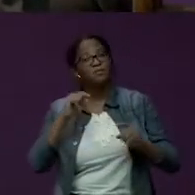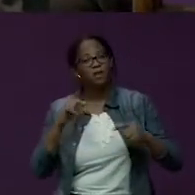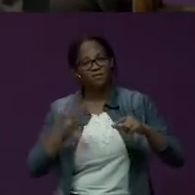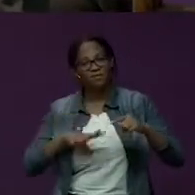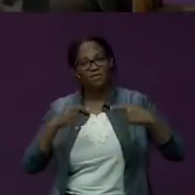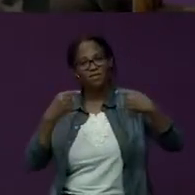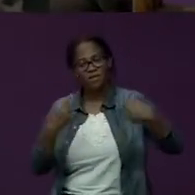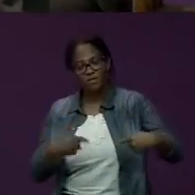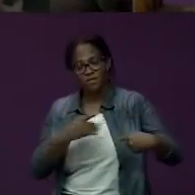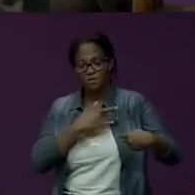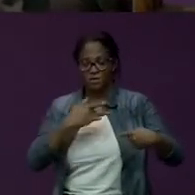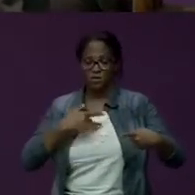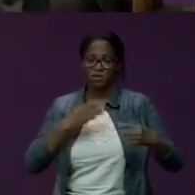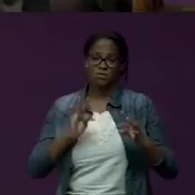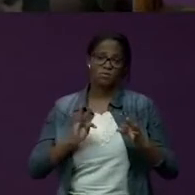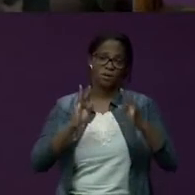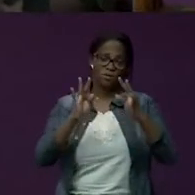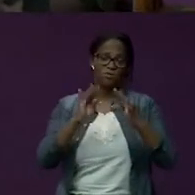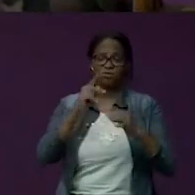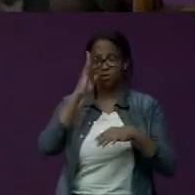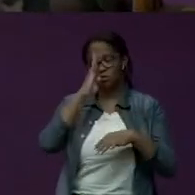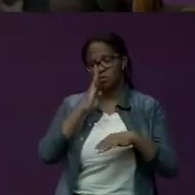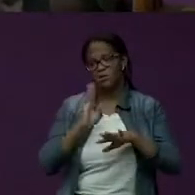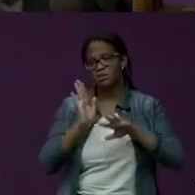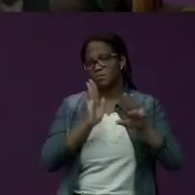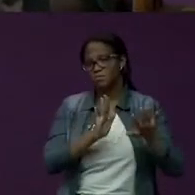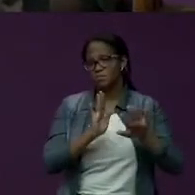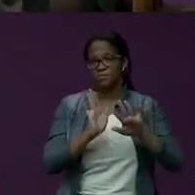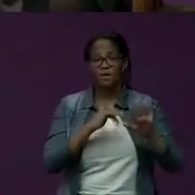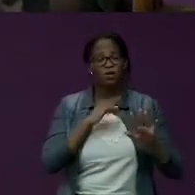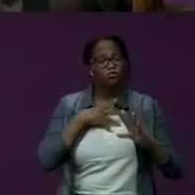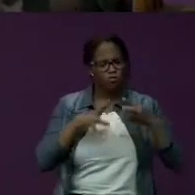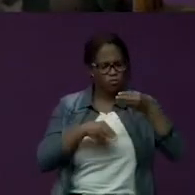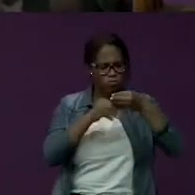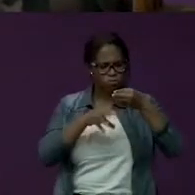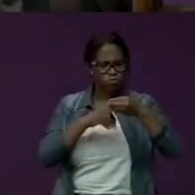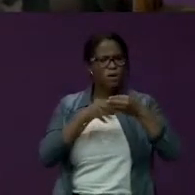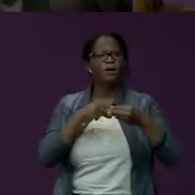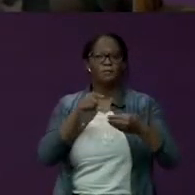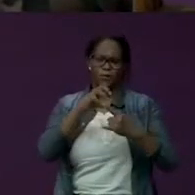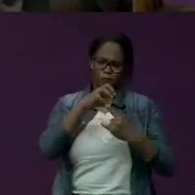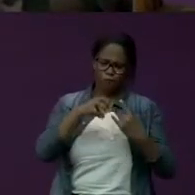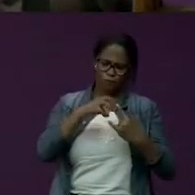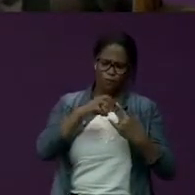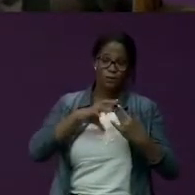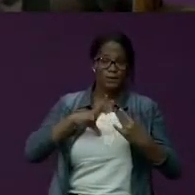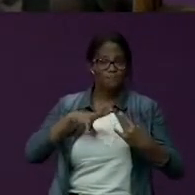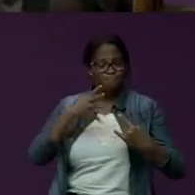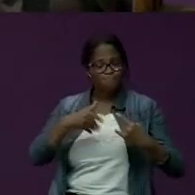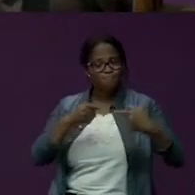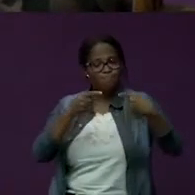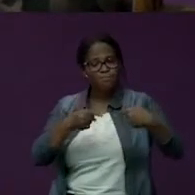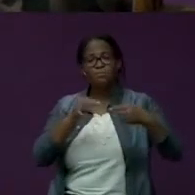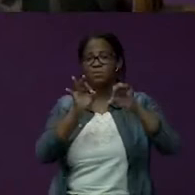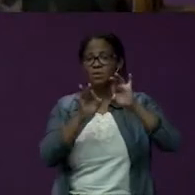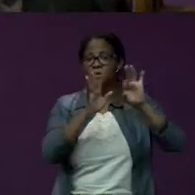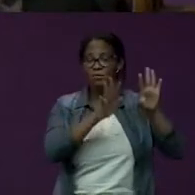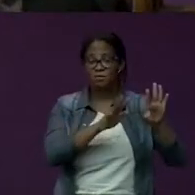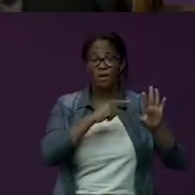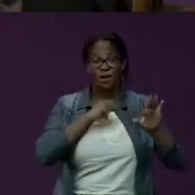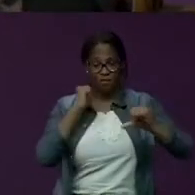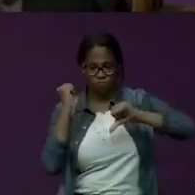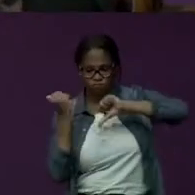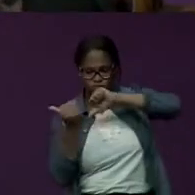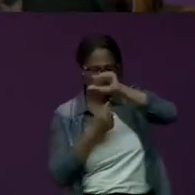ciência e tecnologia no país, né? Não, só completar que eu acho que a Fiocruz tem um desafio muito grande, que é transformar a